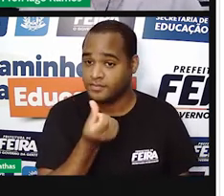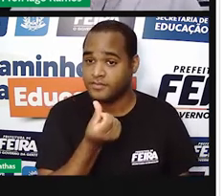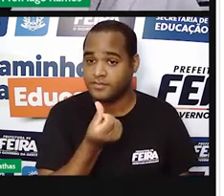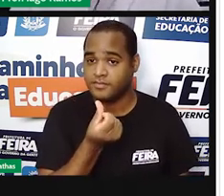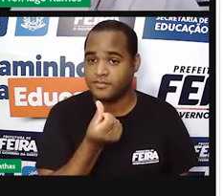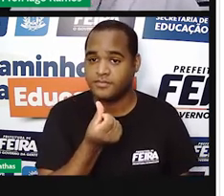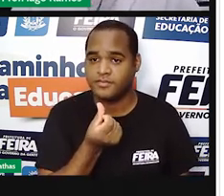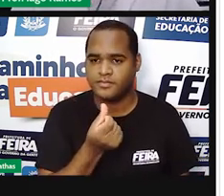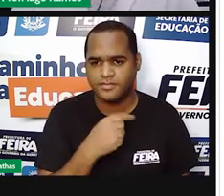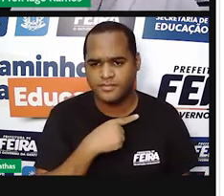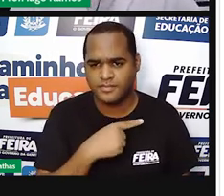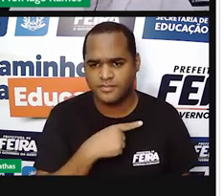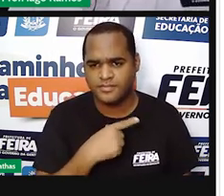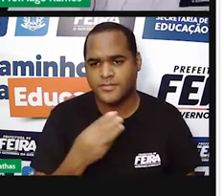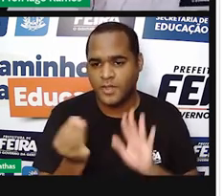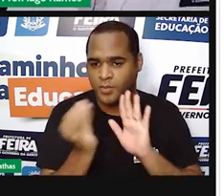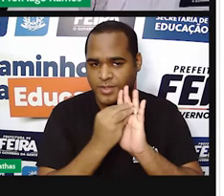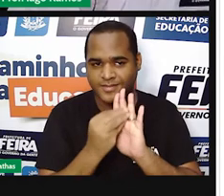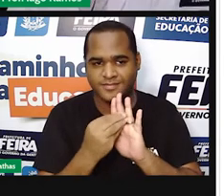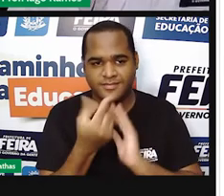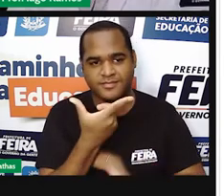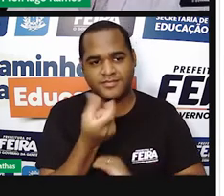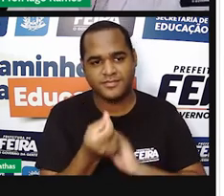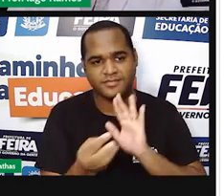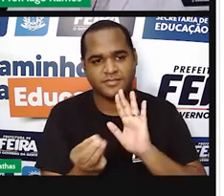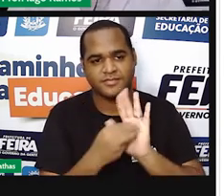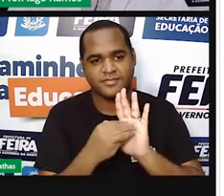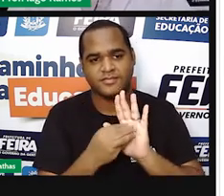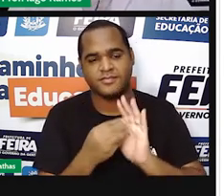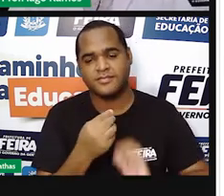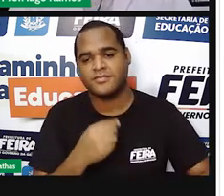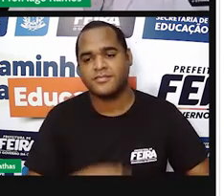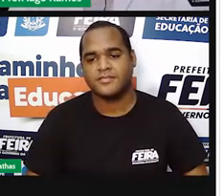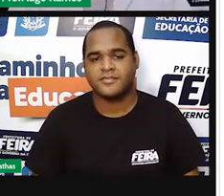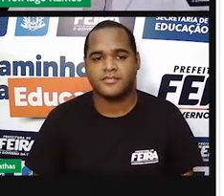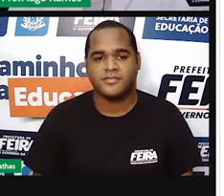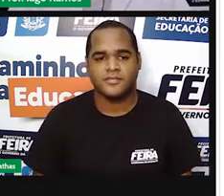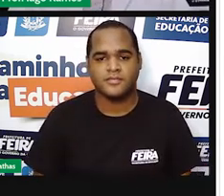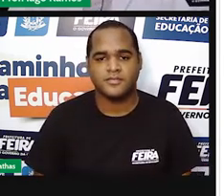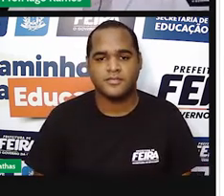me contou a 26